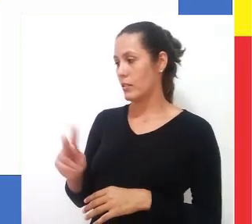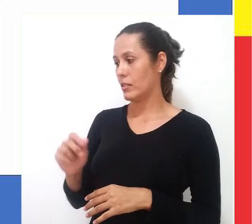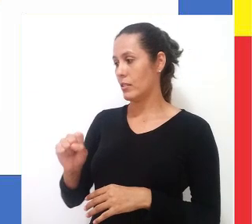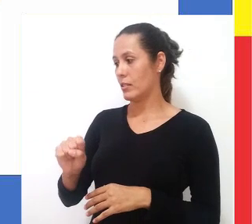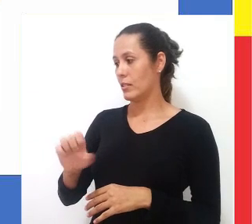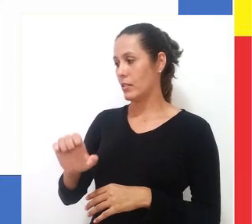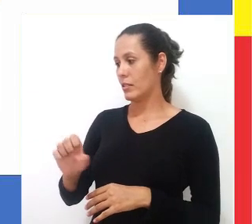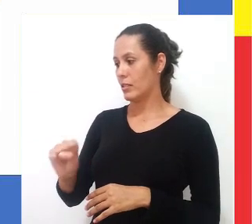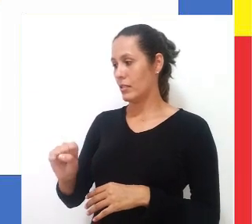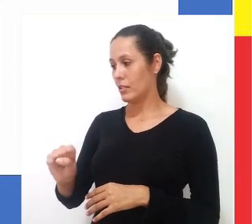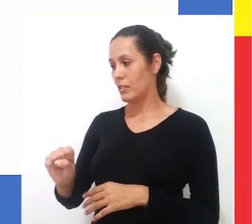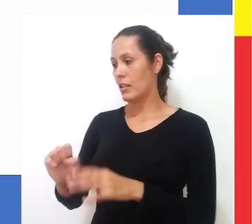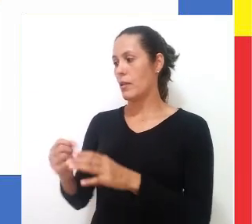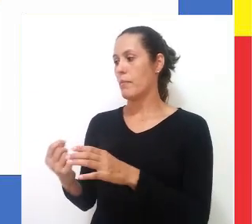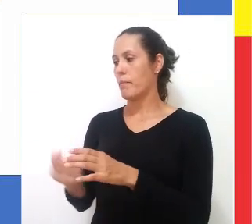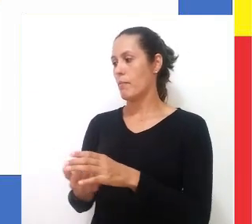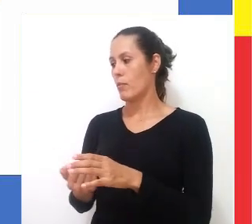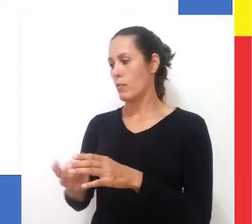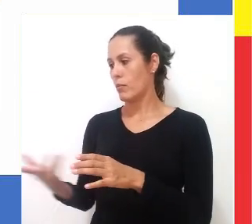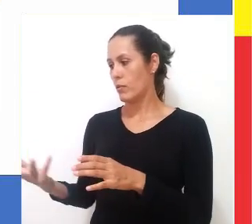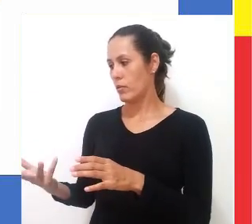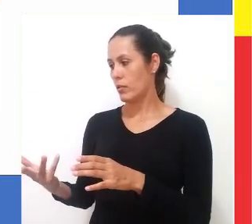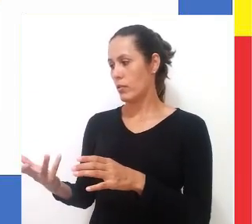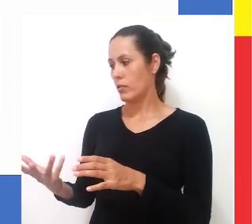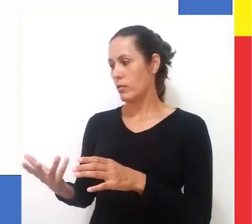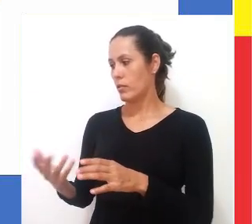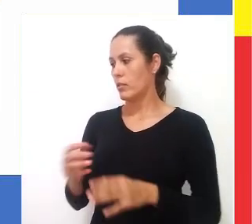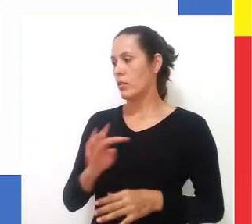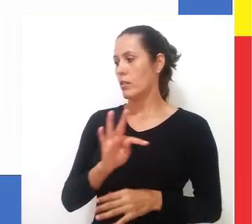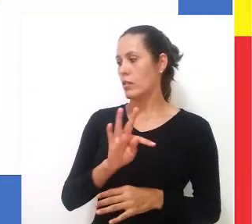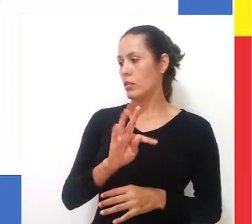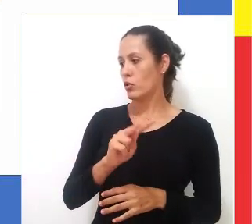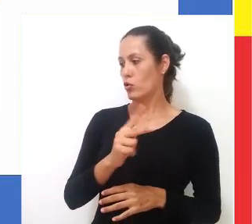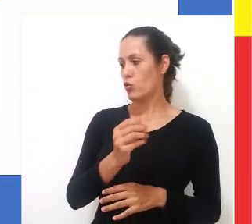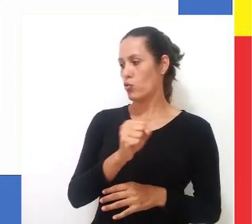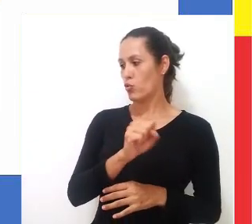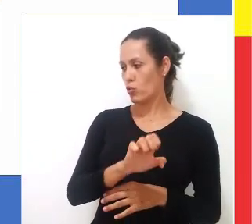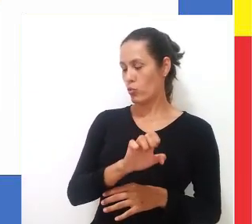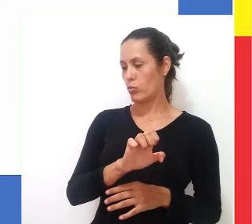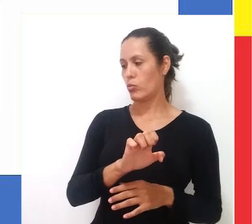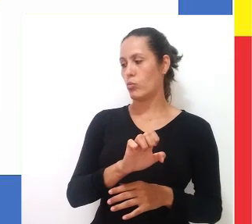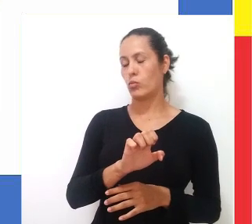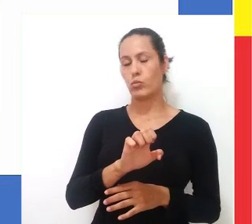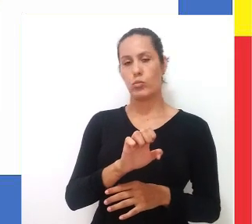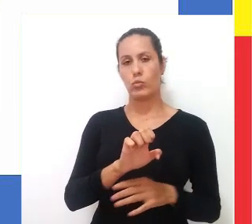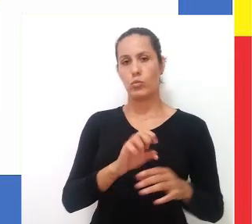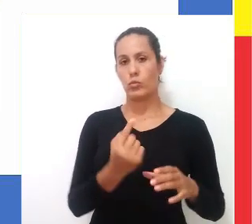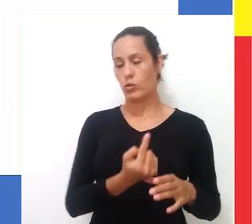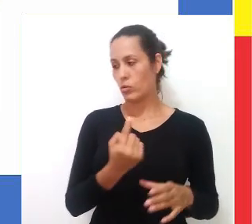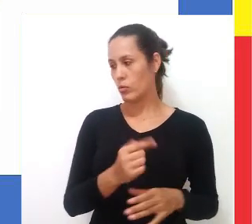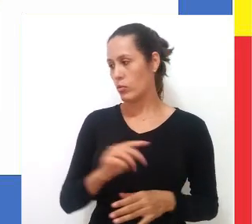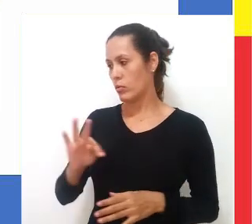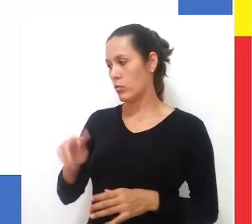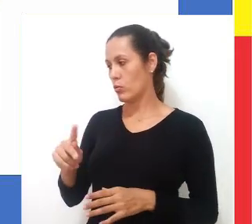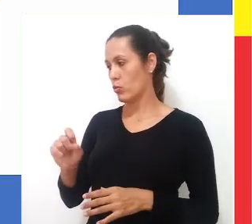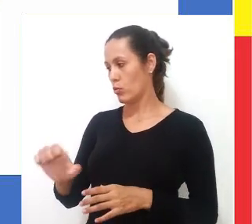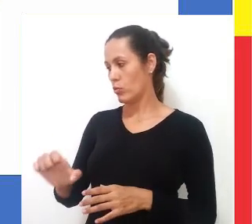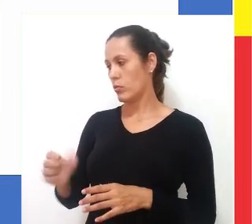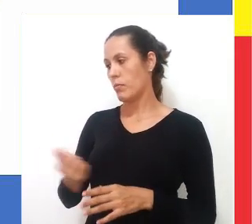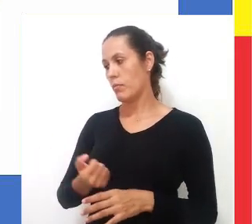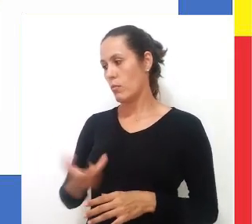these, plural. That, singular, those, plural. Então, ó, qual o significado de